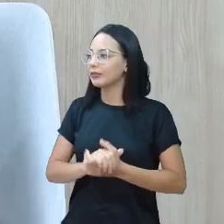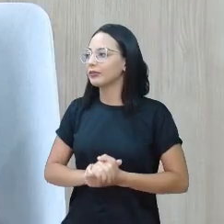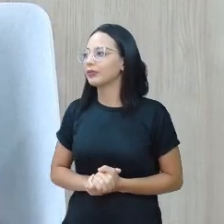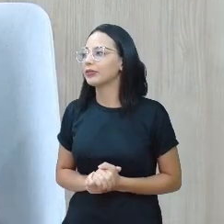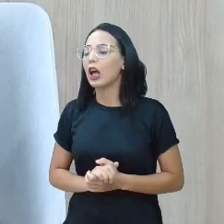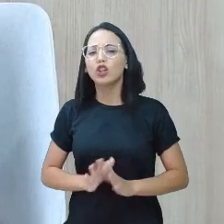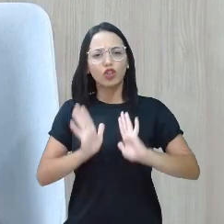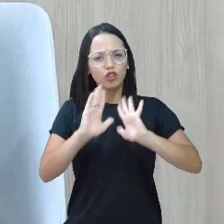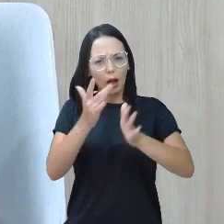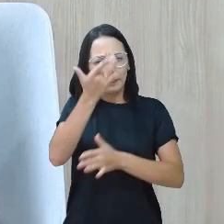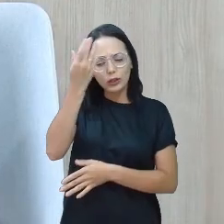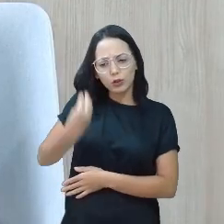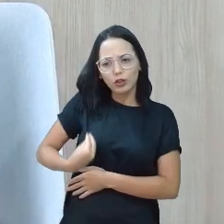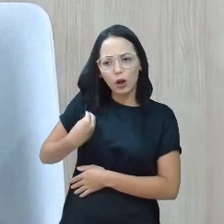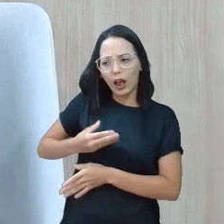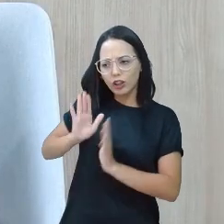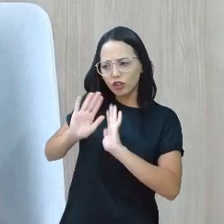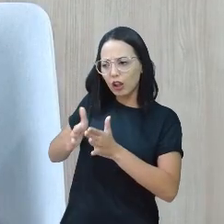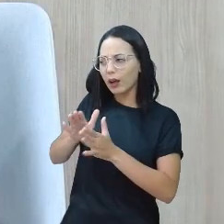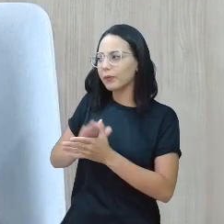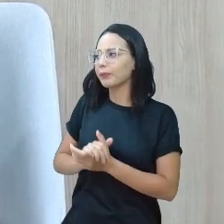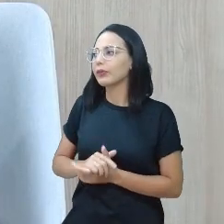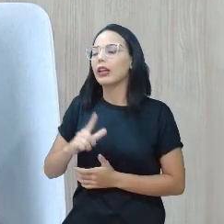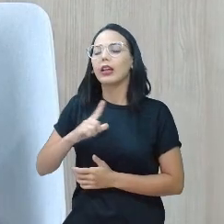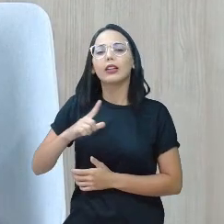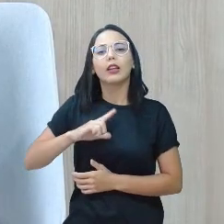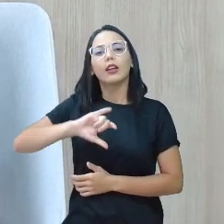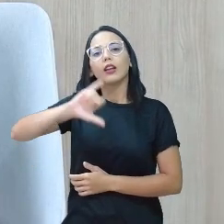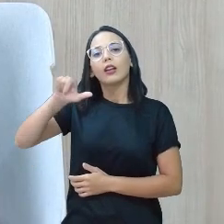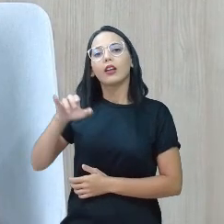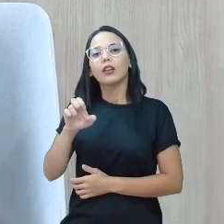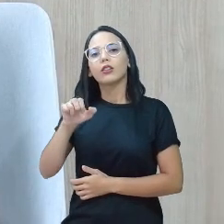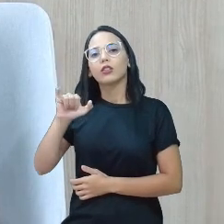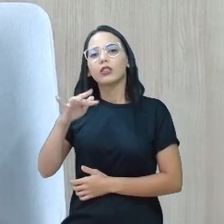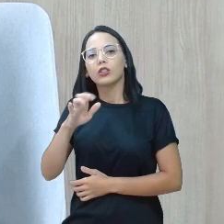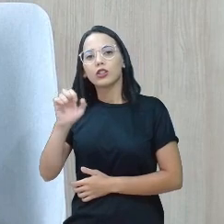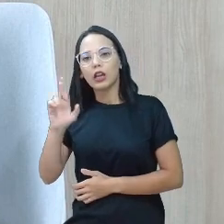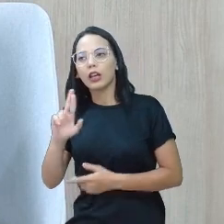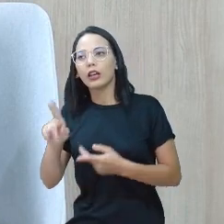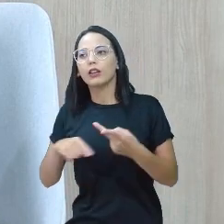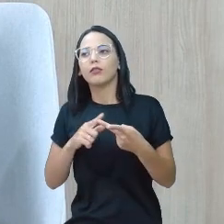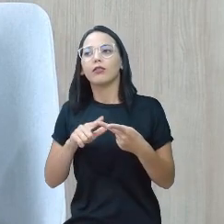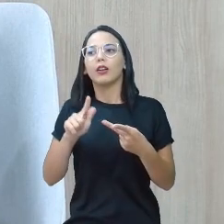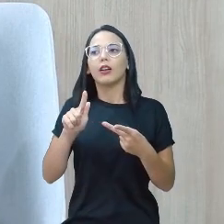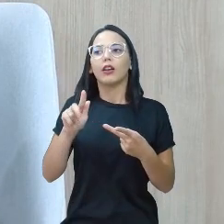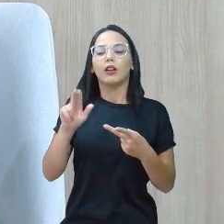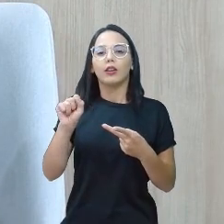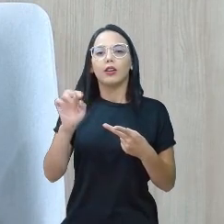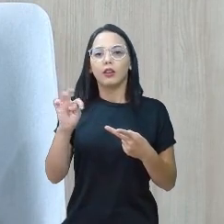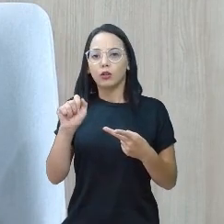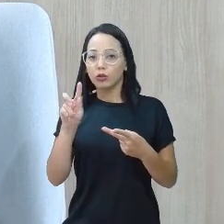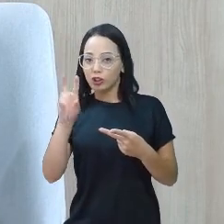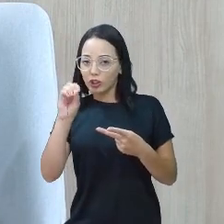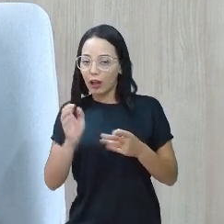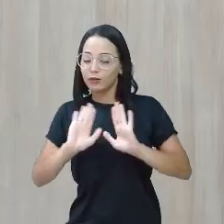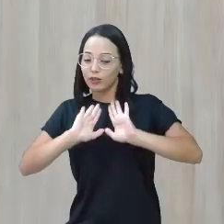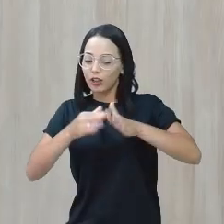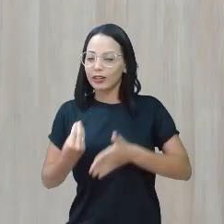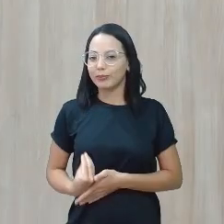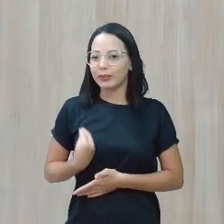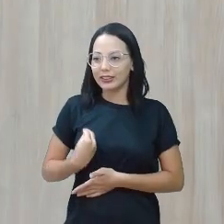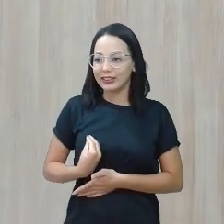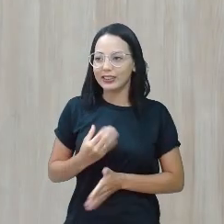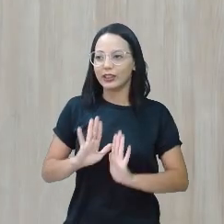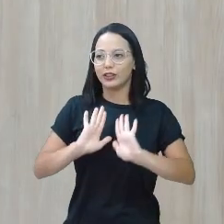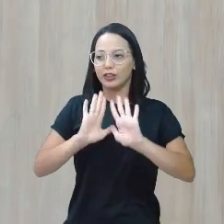dia. Tem Jennifer que deu bom dia e Gustavo que deu bom dia. Que ótimo. Então a gente já tem a galera